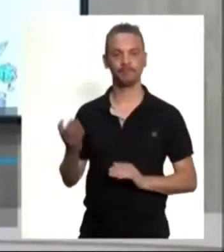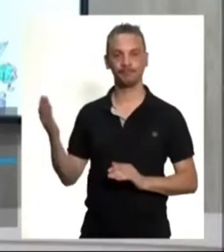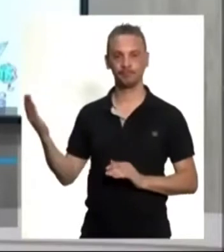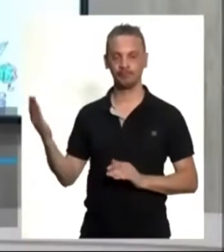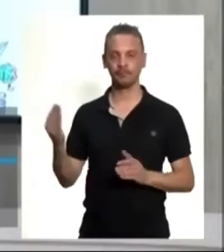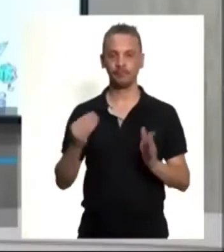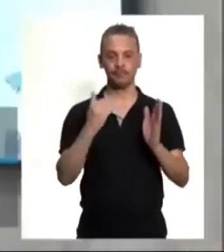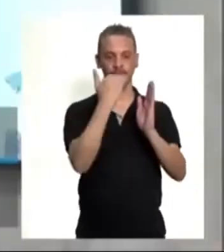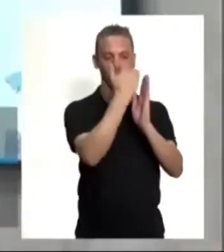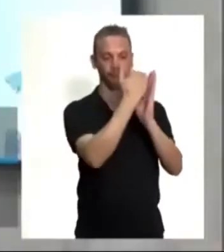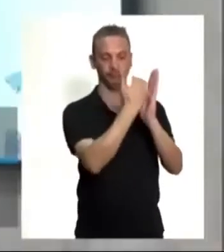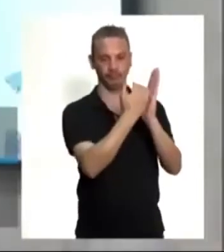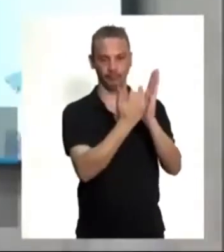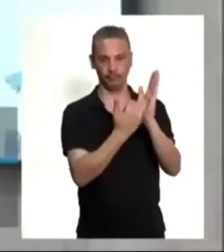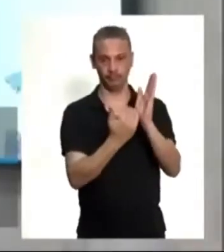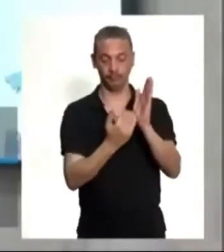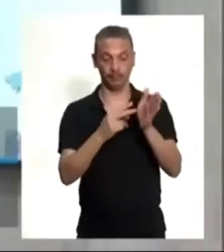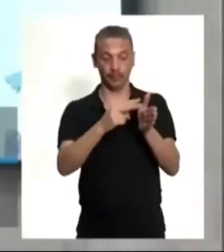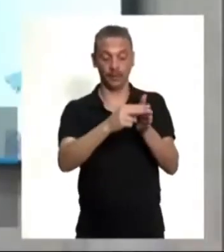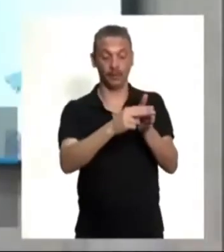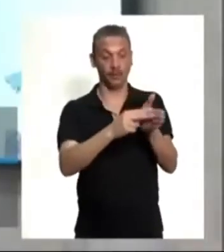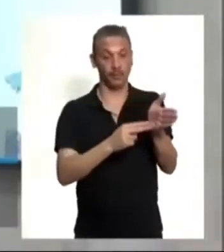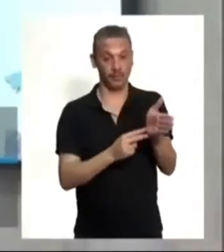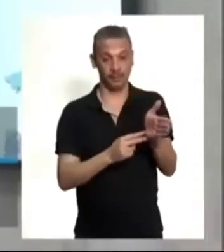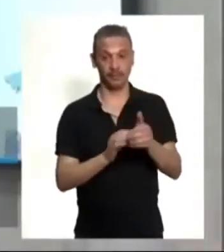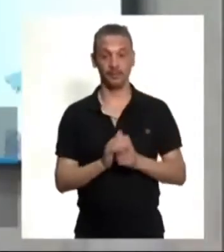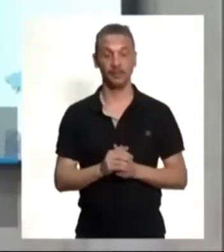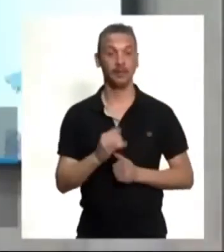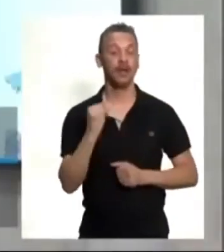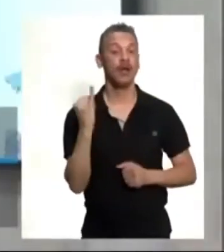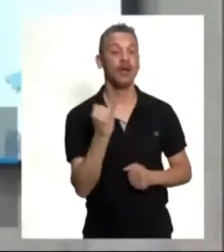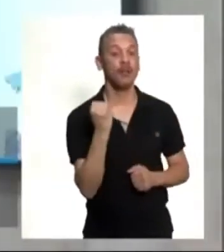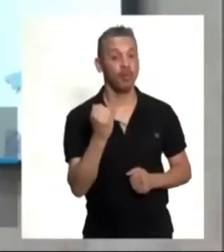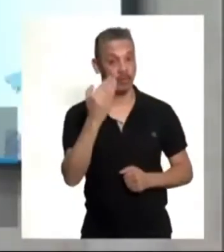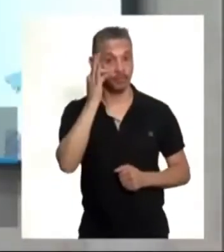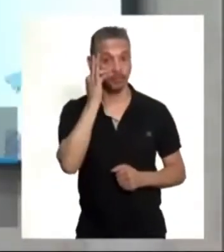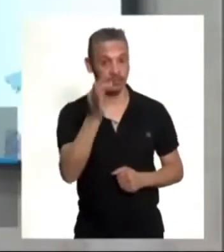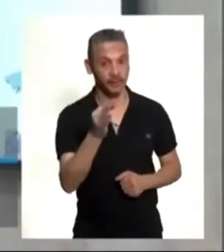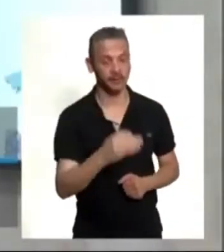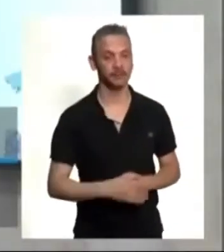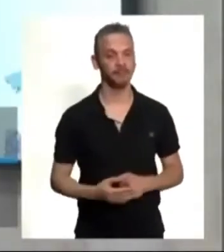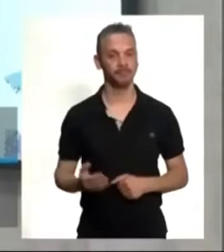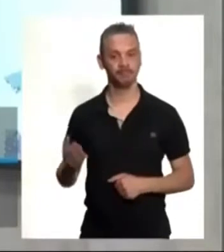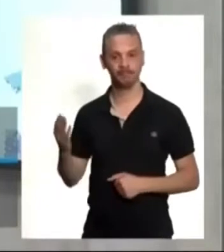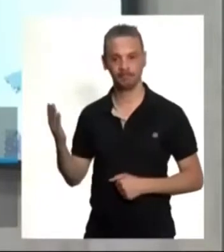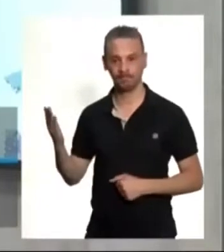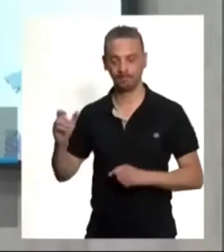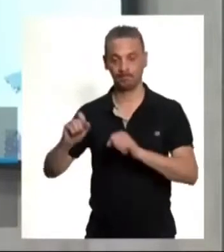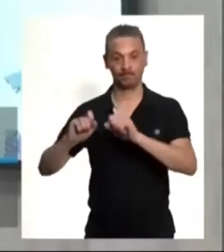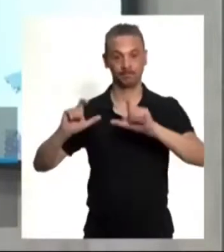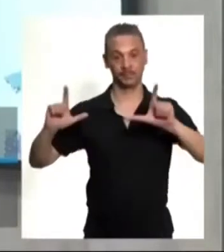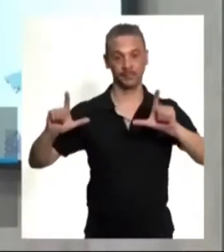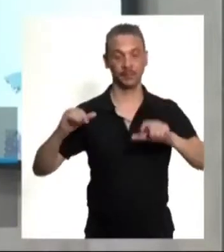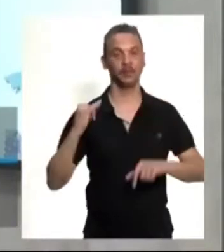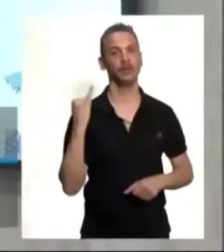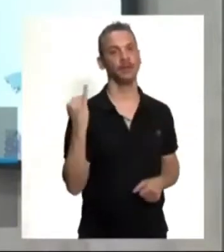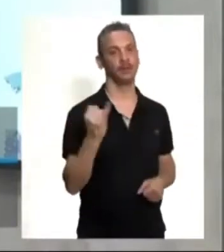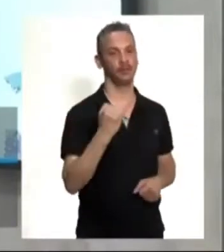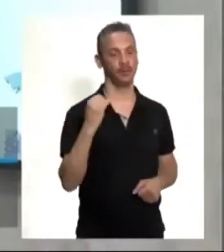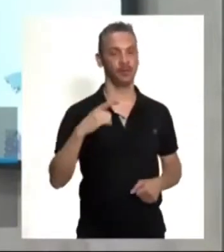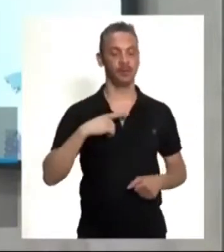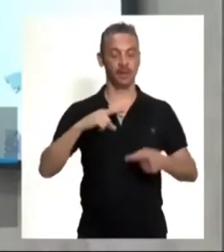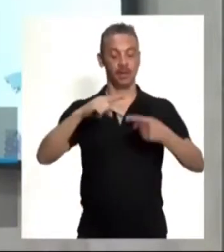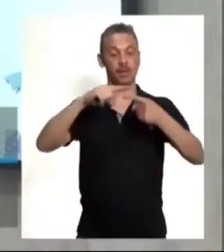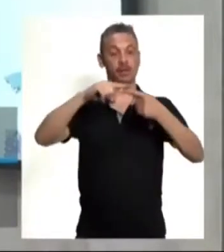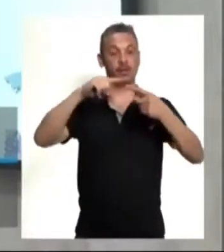Classificação dos prismas. Eu preciso de muita atenção nesse momento. Esse slide, queridos, é muito importante. Há 2 tipos